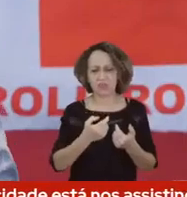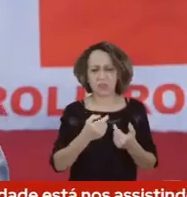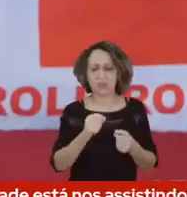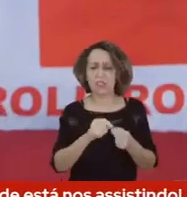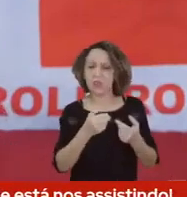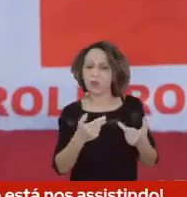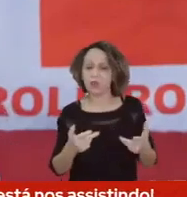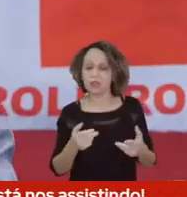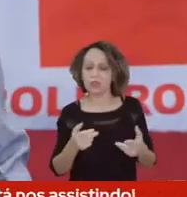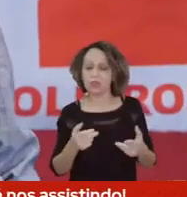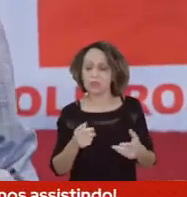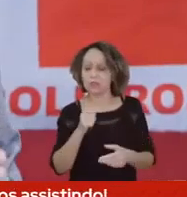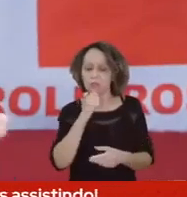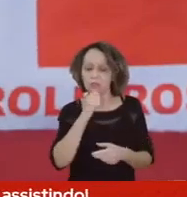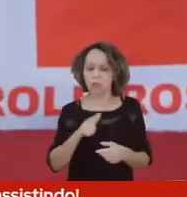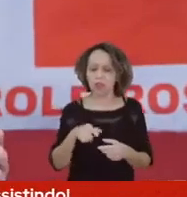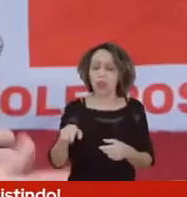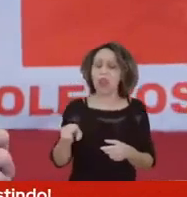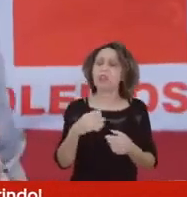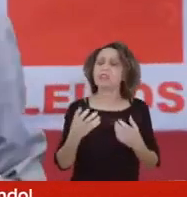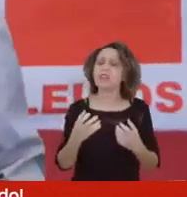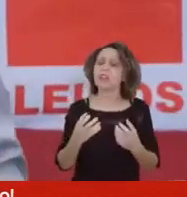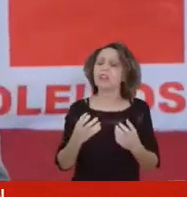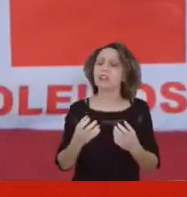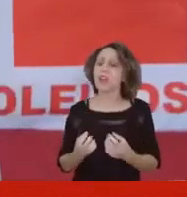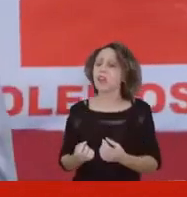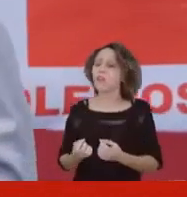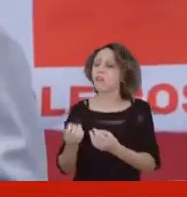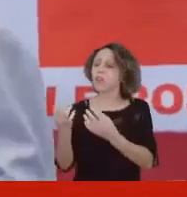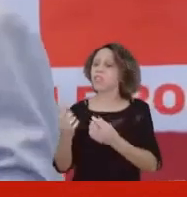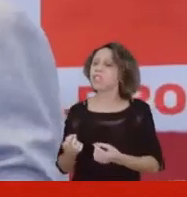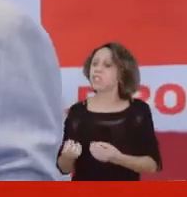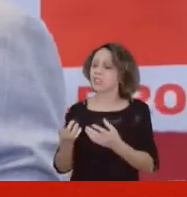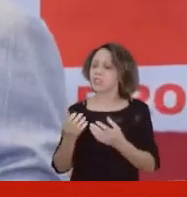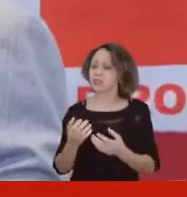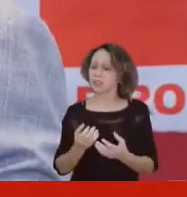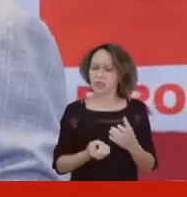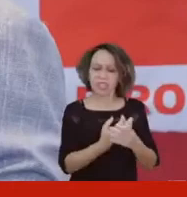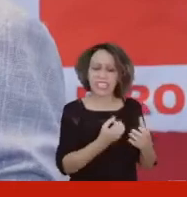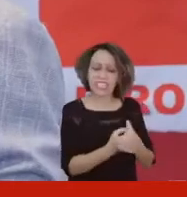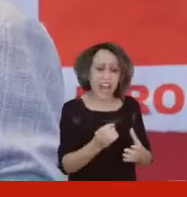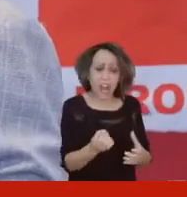Ou seja, nós vamos vendendo o que tem, vamos vendendo o que tem, quando acabar, vamos ver o que fazer.